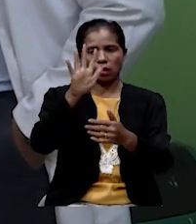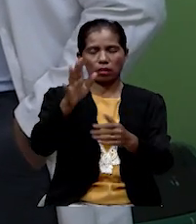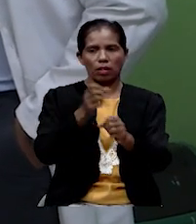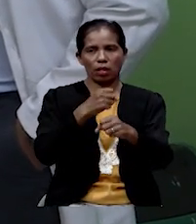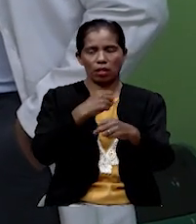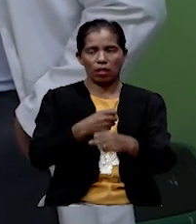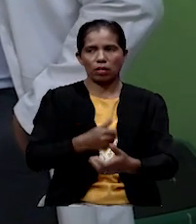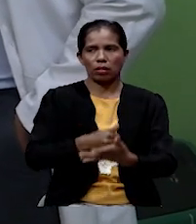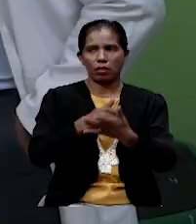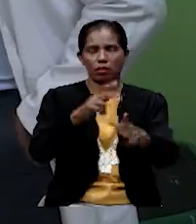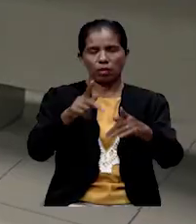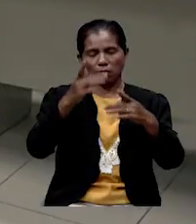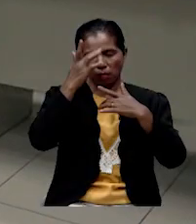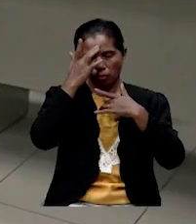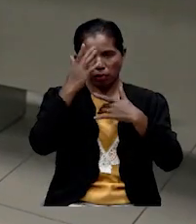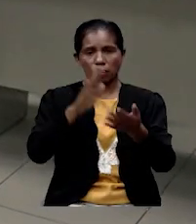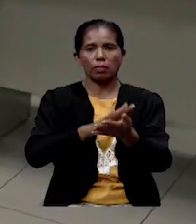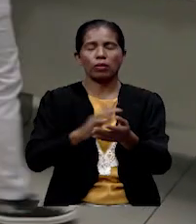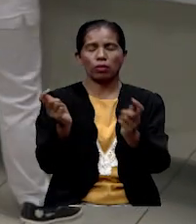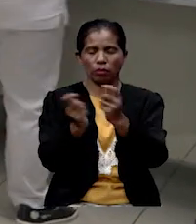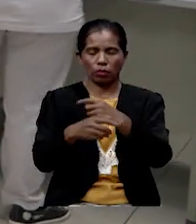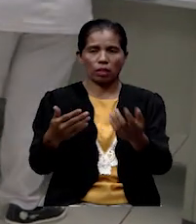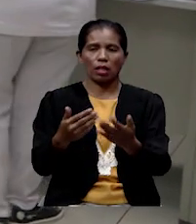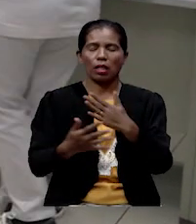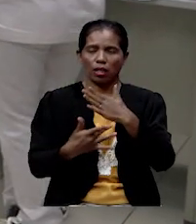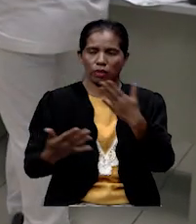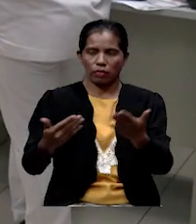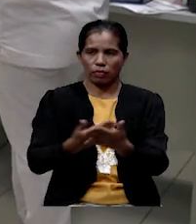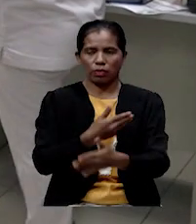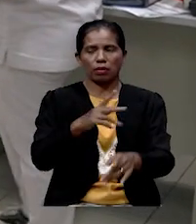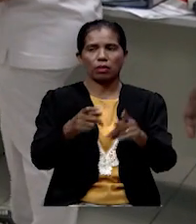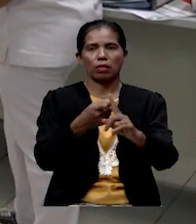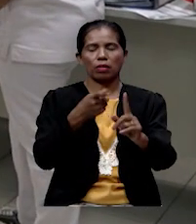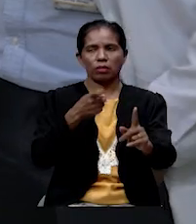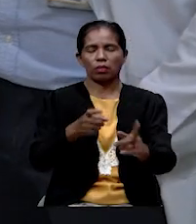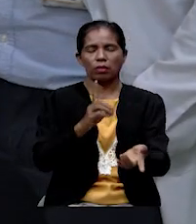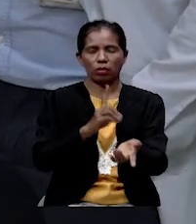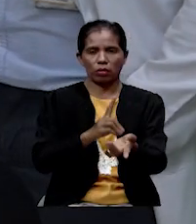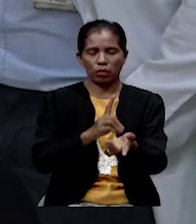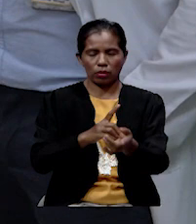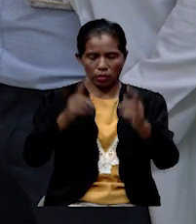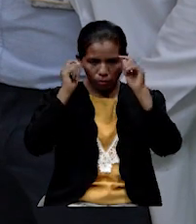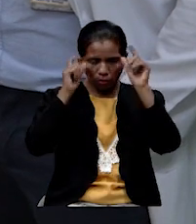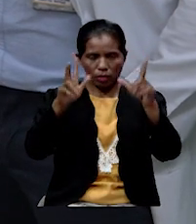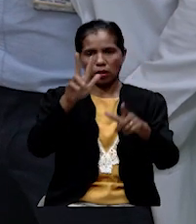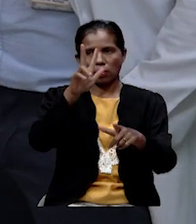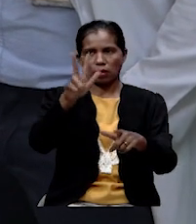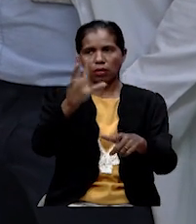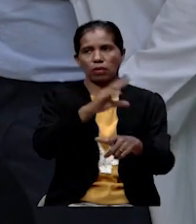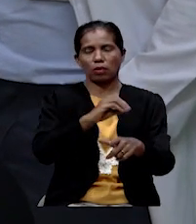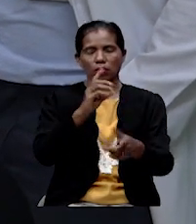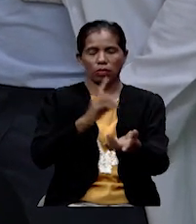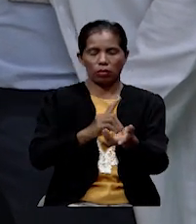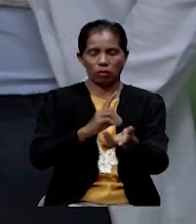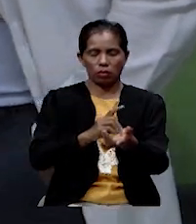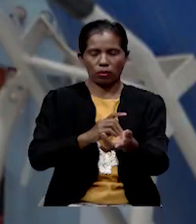hela tratamento ba paciente Faceran husi sira na lima ne composto husi médico Timoruang na tolu ho médico